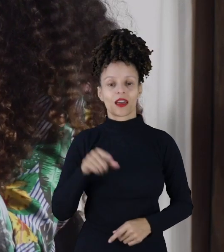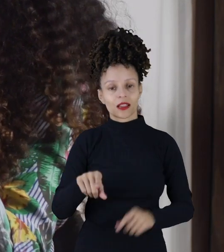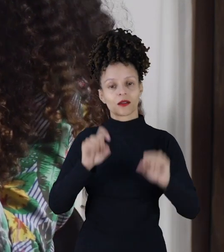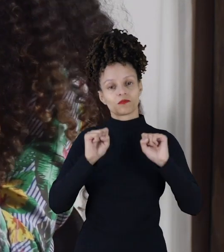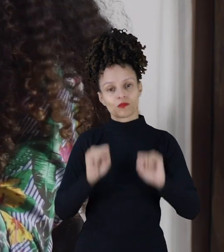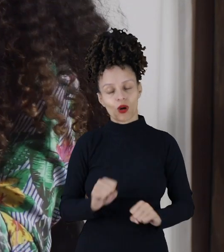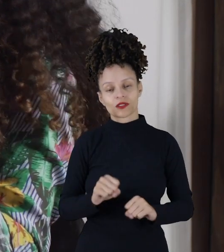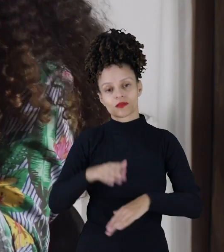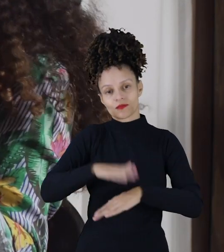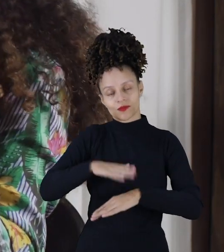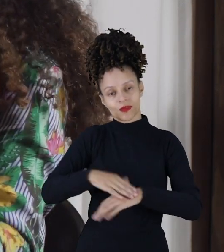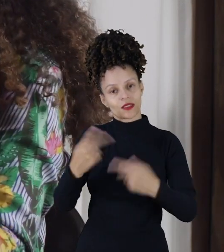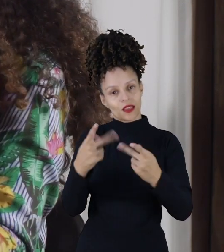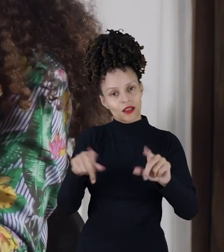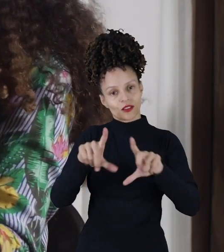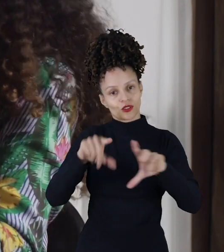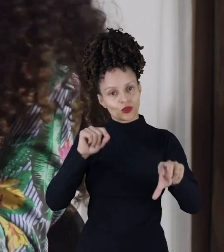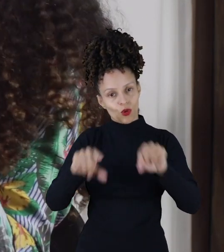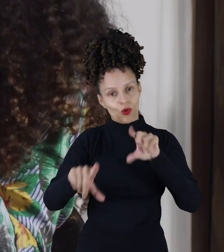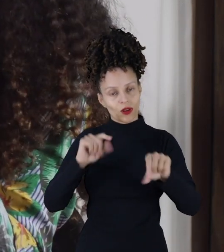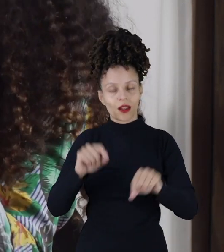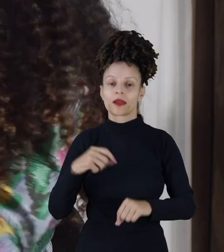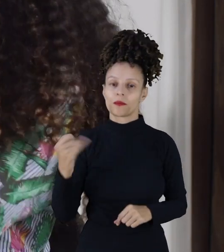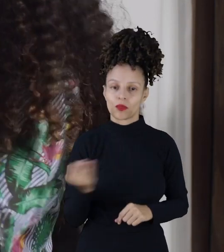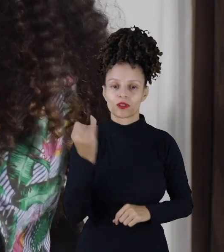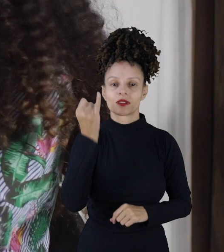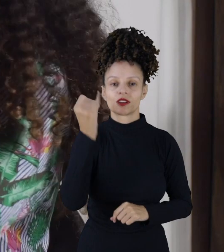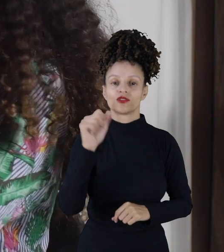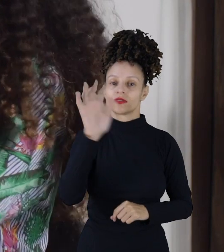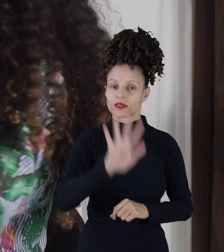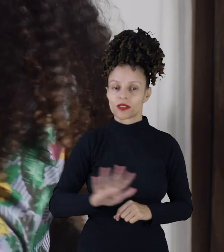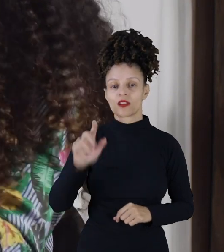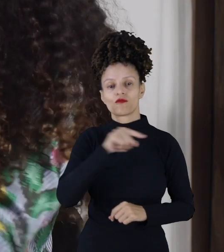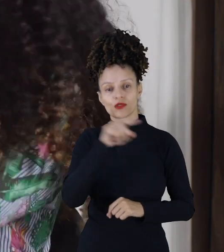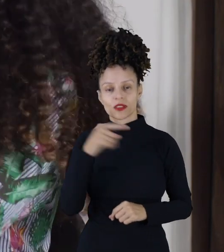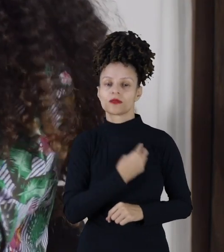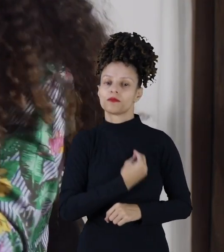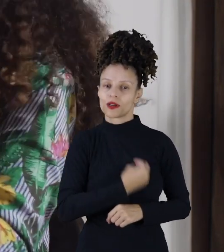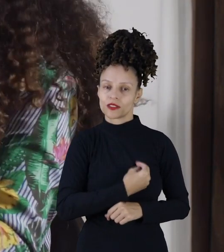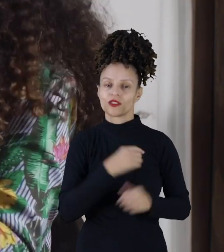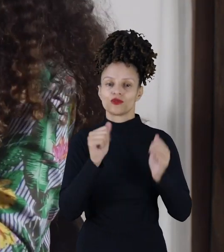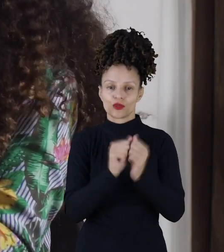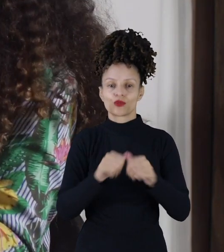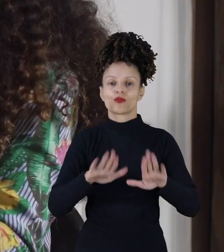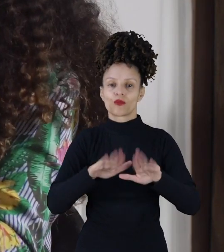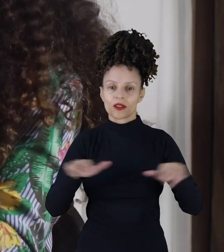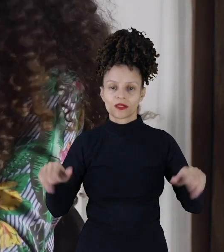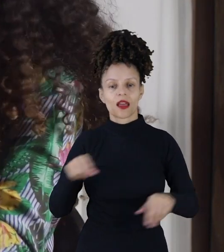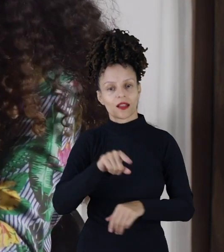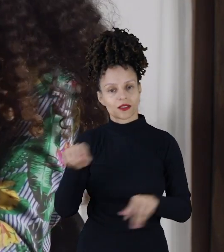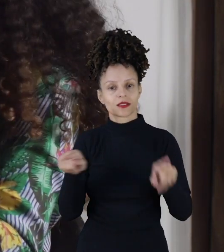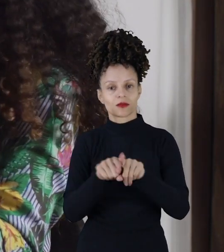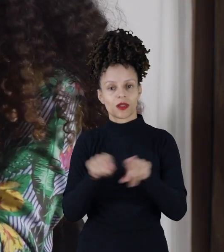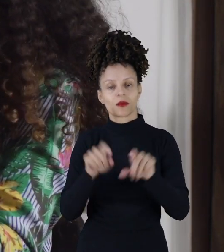Então, que ela possa ter as suas escolhas. E quanto é importante nesse cenário vocês estarem presentes com as crianças para